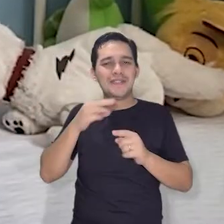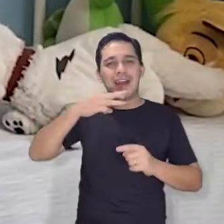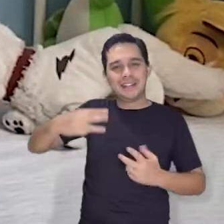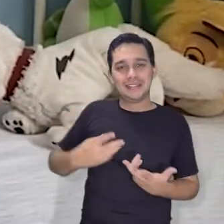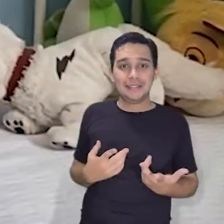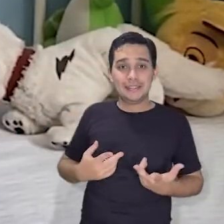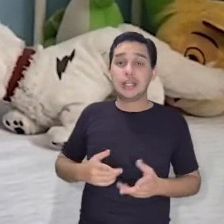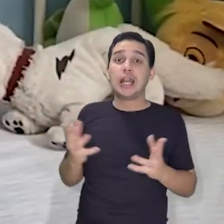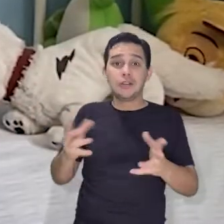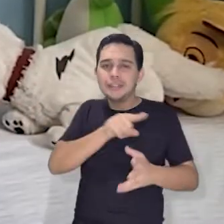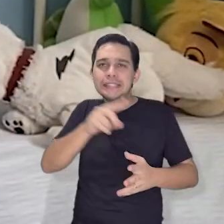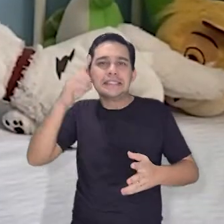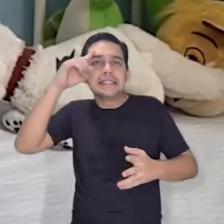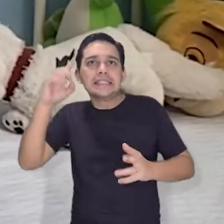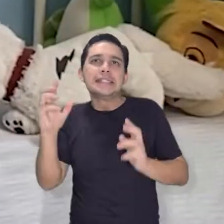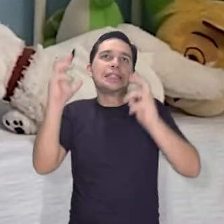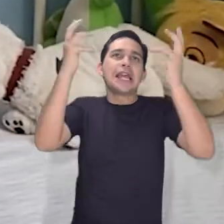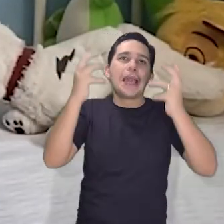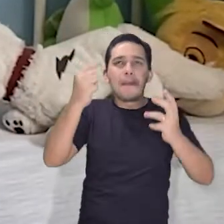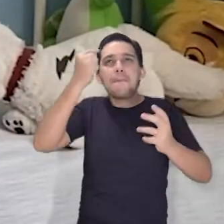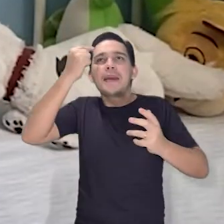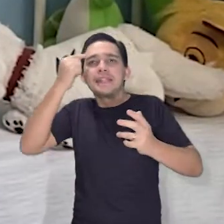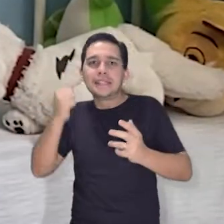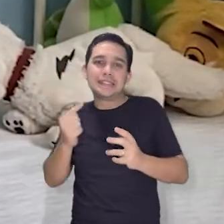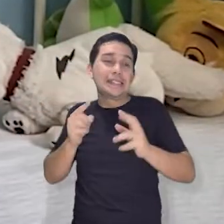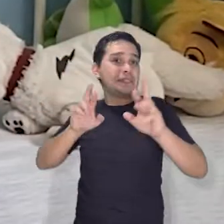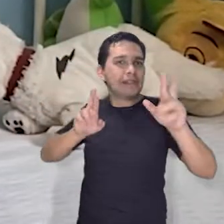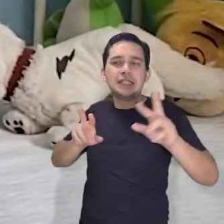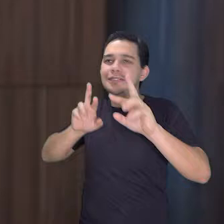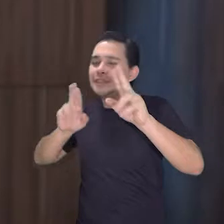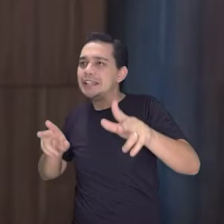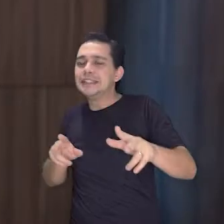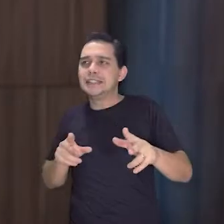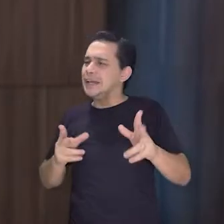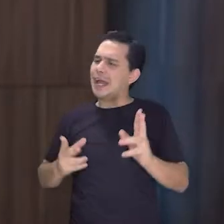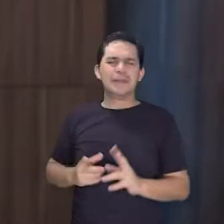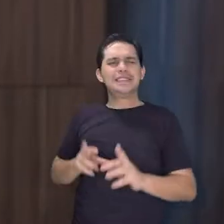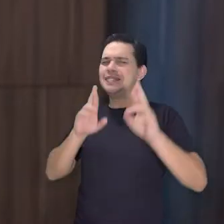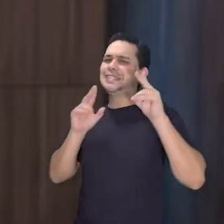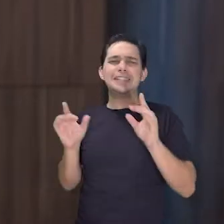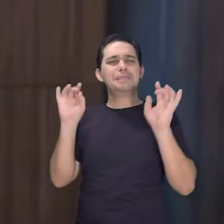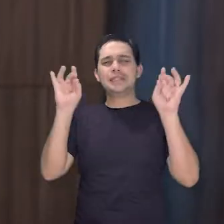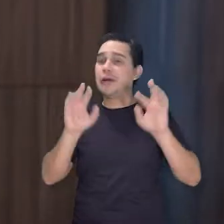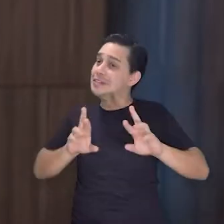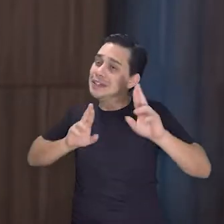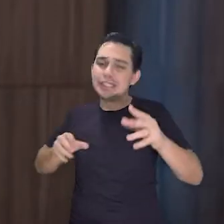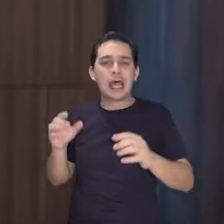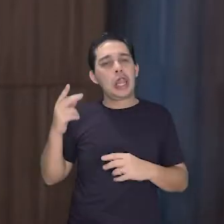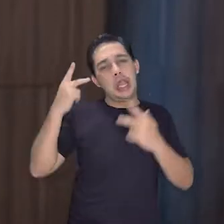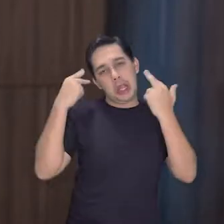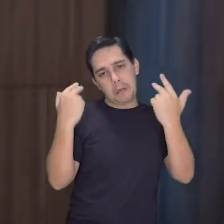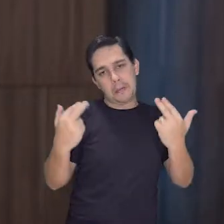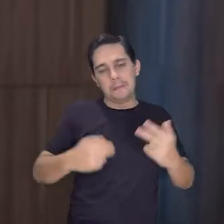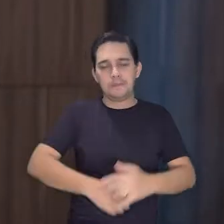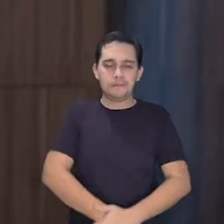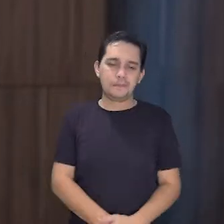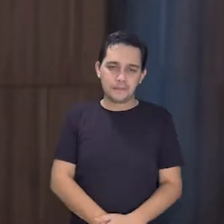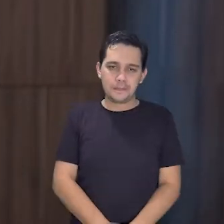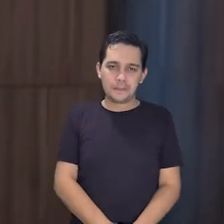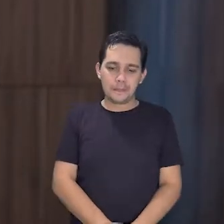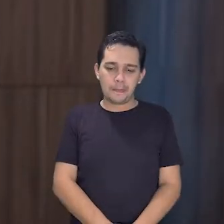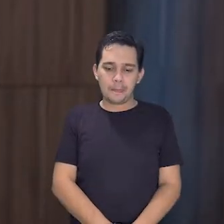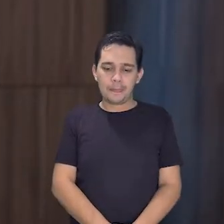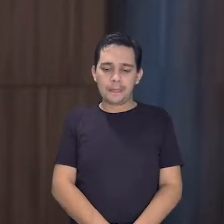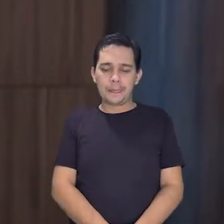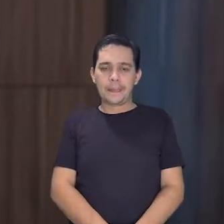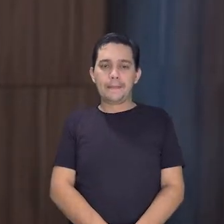se enriquecer do que é diferente de você, porque ser diferente é normal. A primeira promotoria de justiça junto ao 4º Tribunal